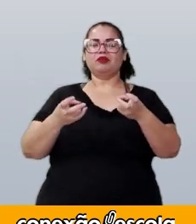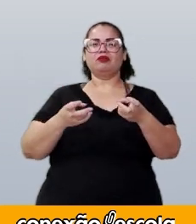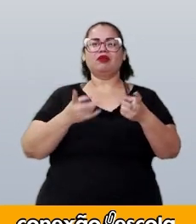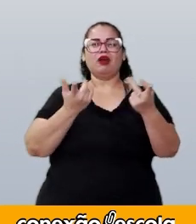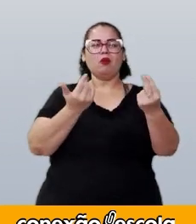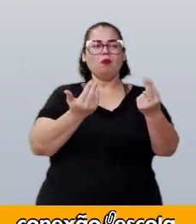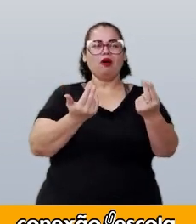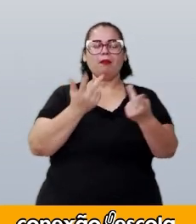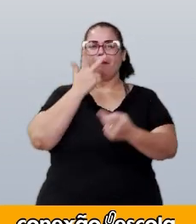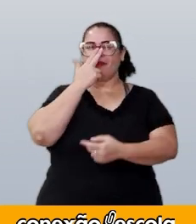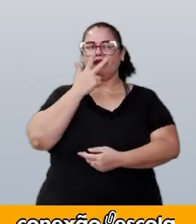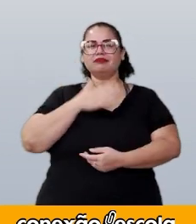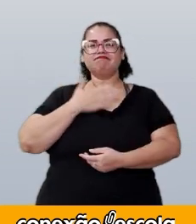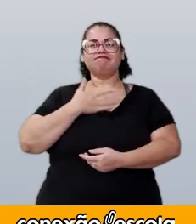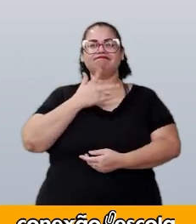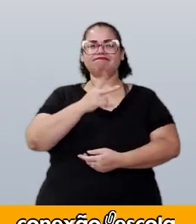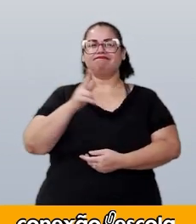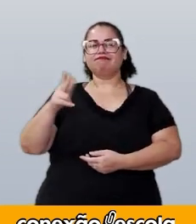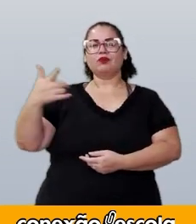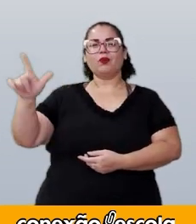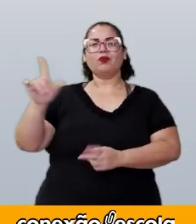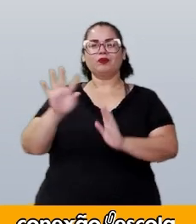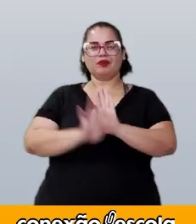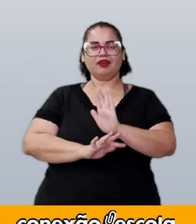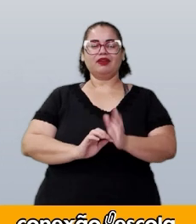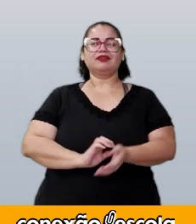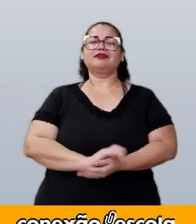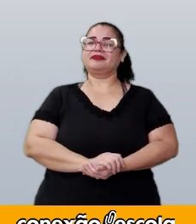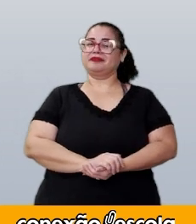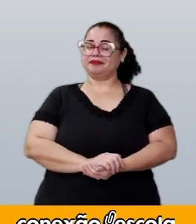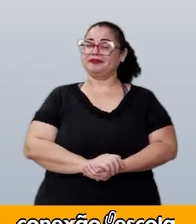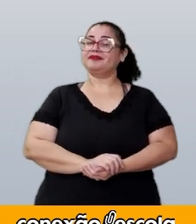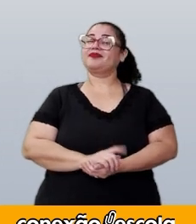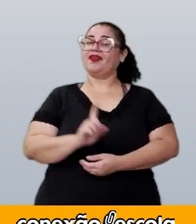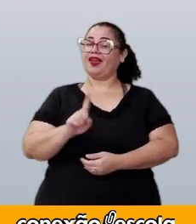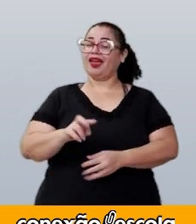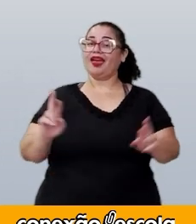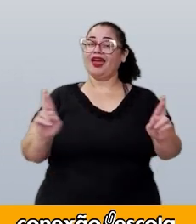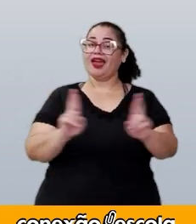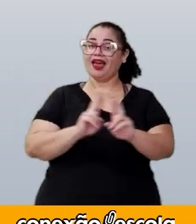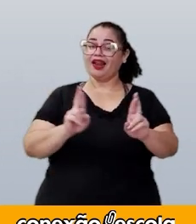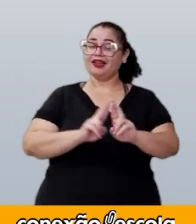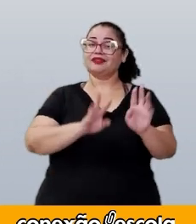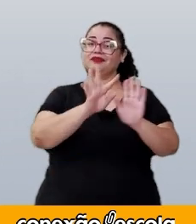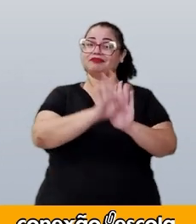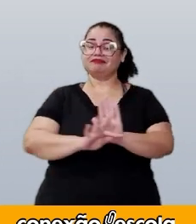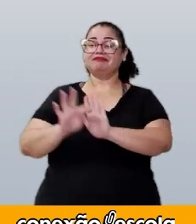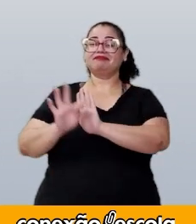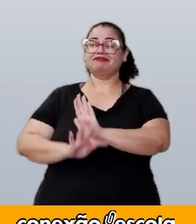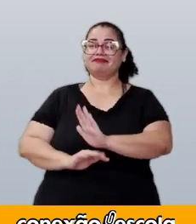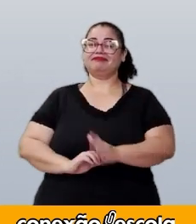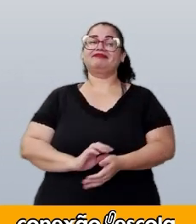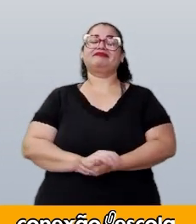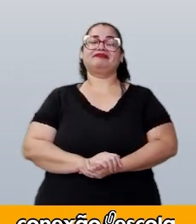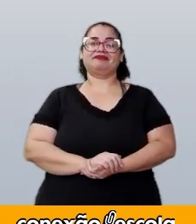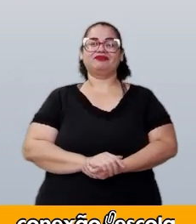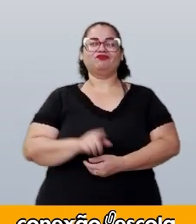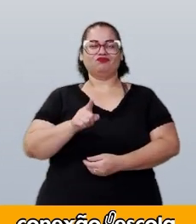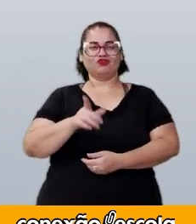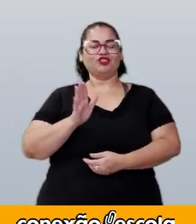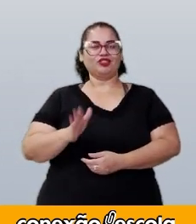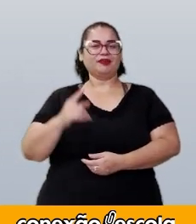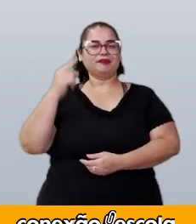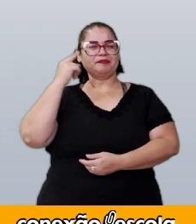outro lugar, em algum outro texto? Provavelmente porque é uma relação intertextual. Você também